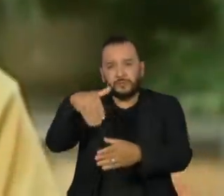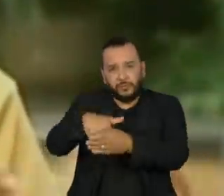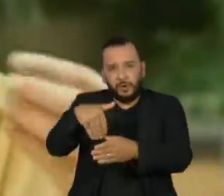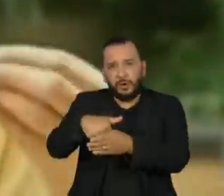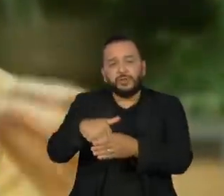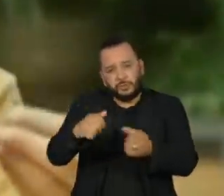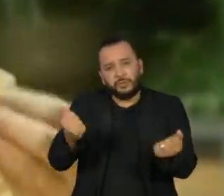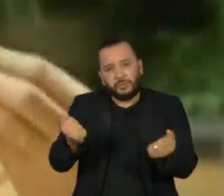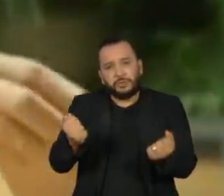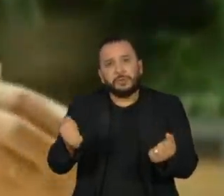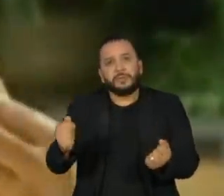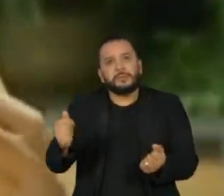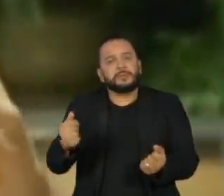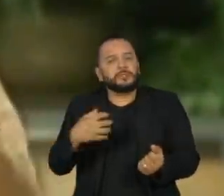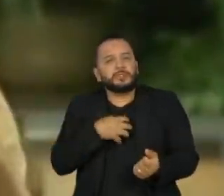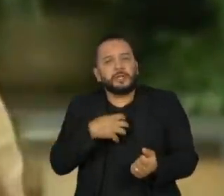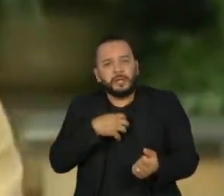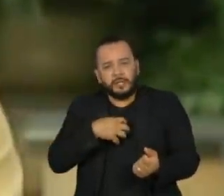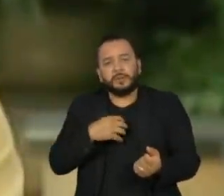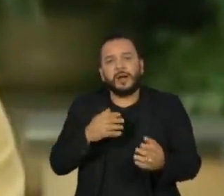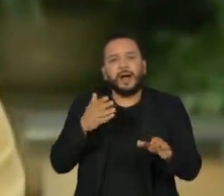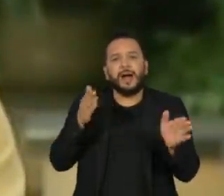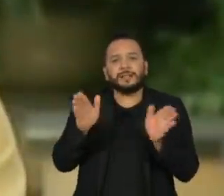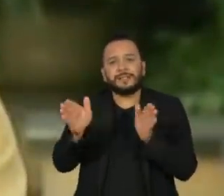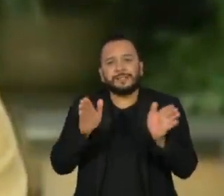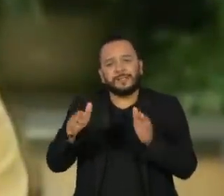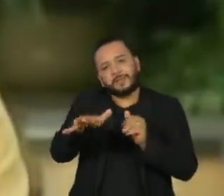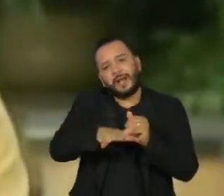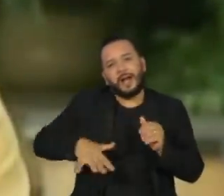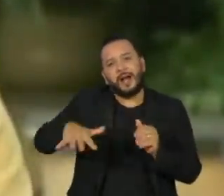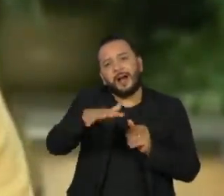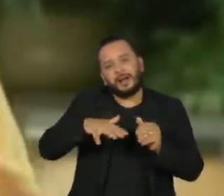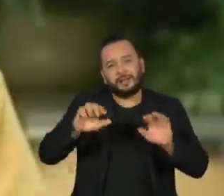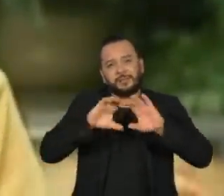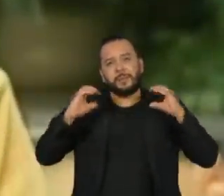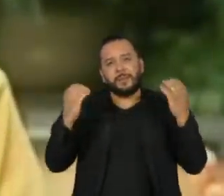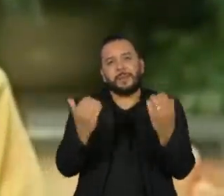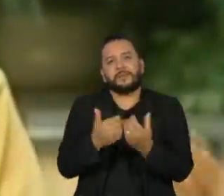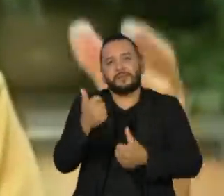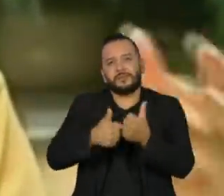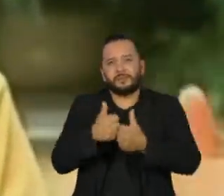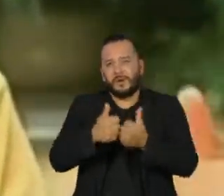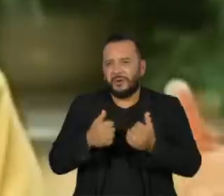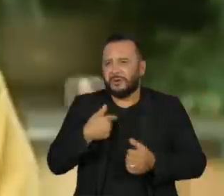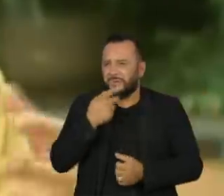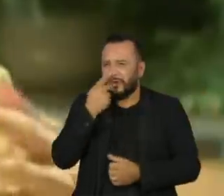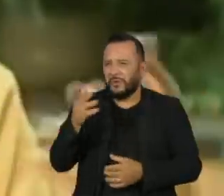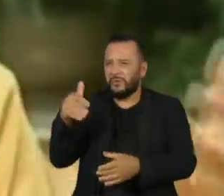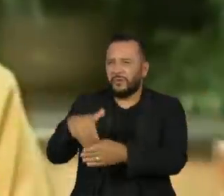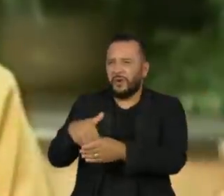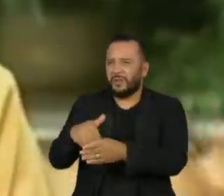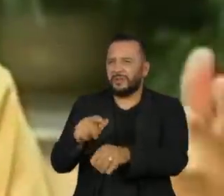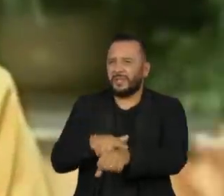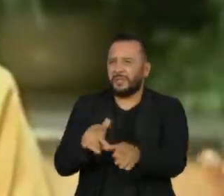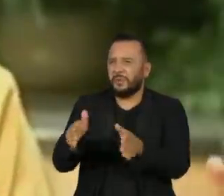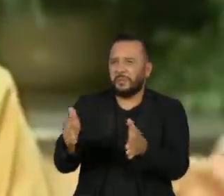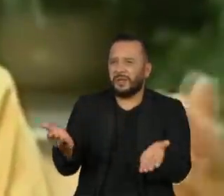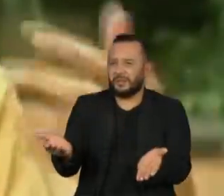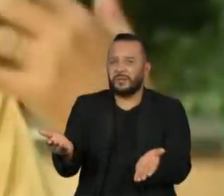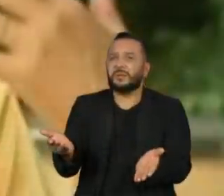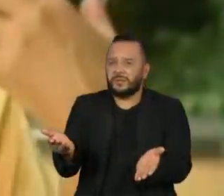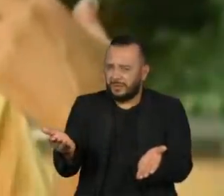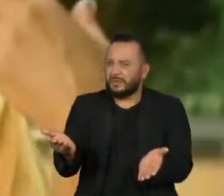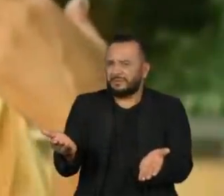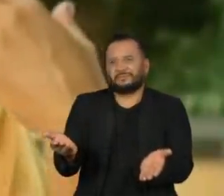popular, com a linguagem tão acessível a todos os brasileiros. Vem falar de voto naquele momento, que maravilha. Ali foi uma maravilha, porque